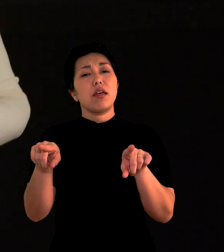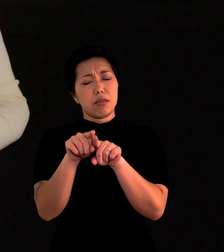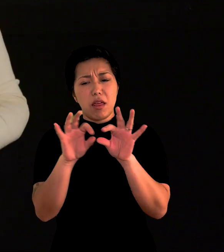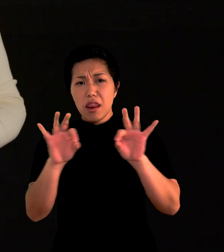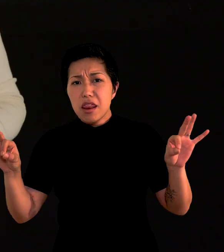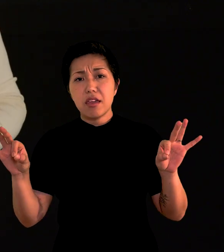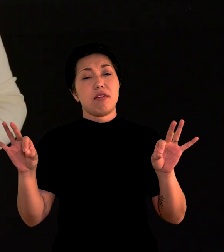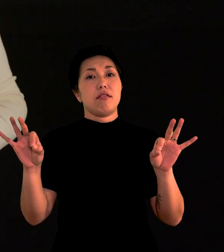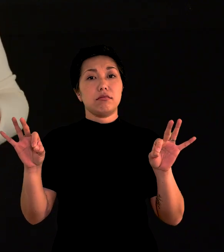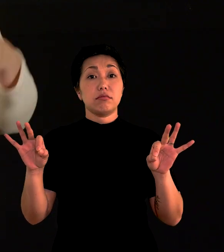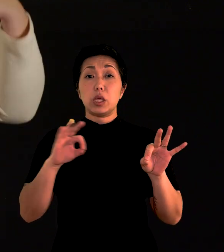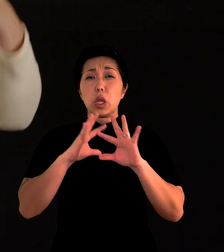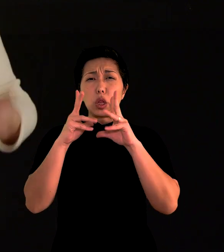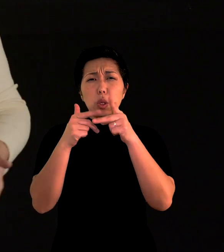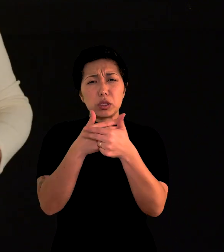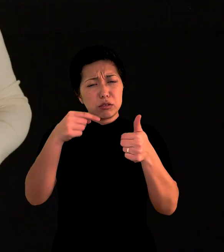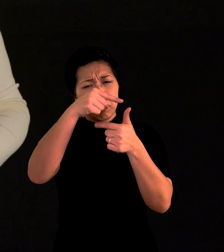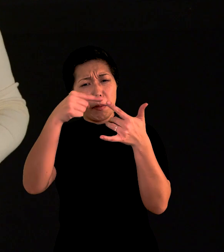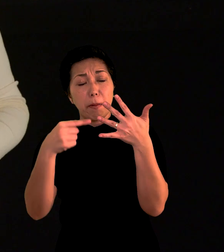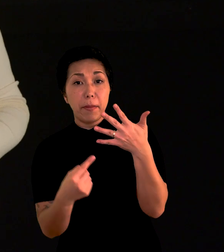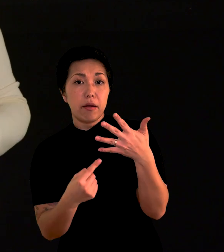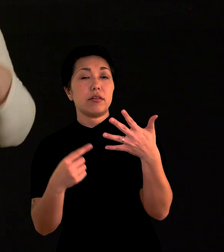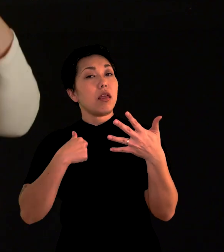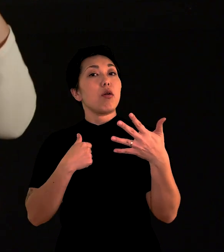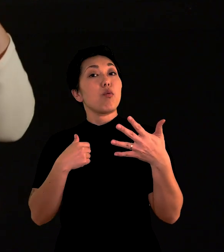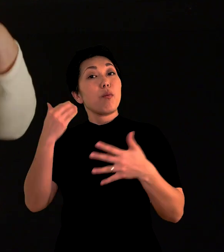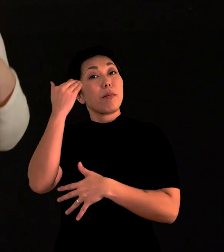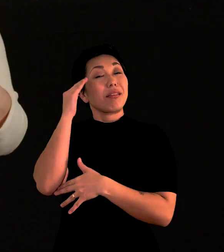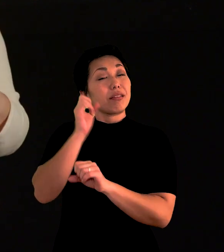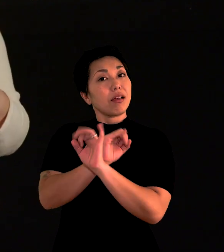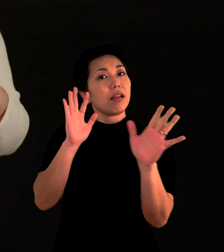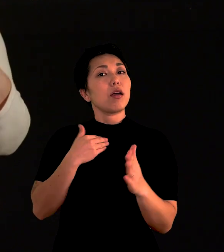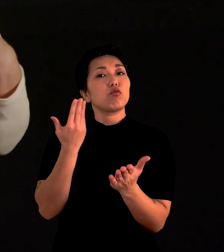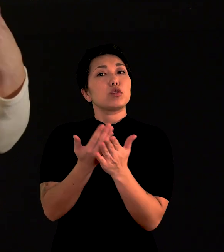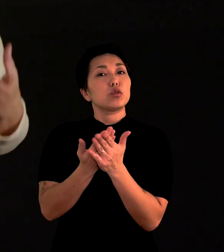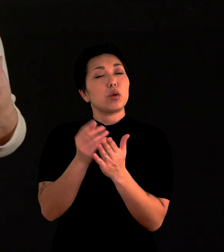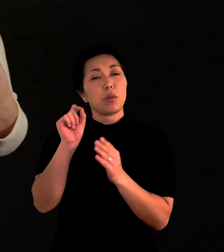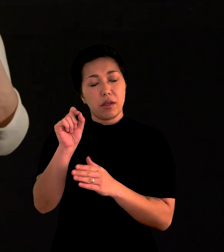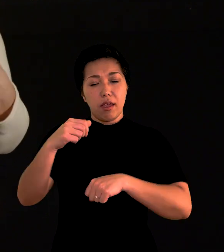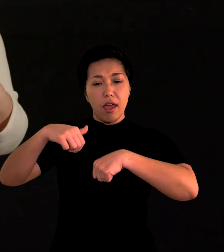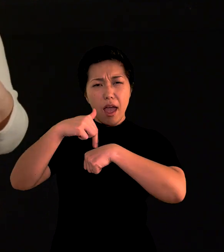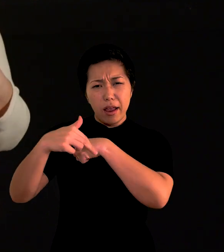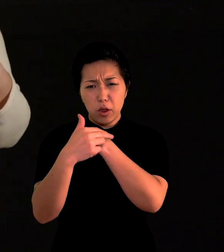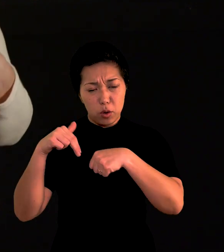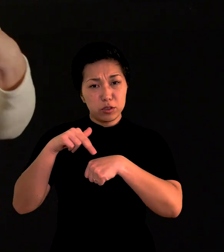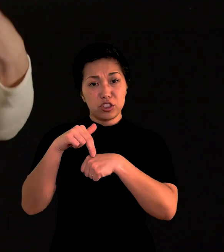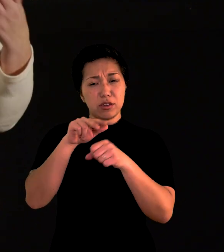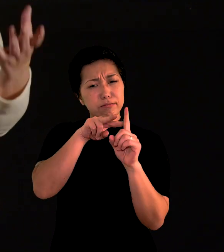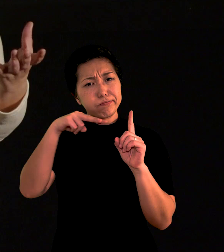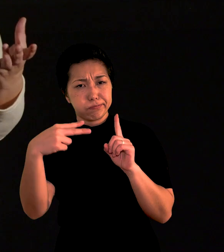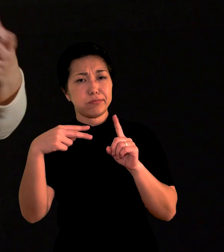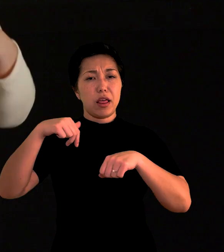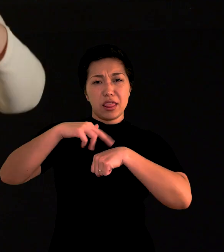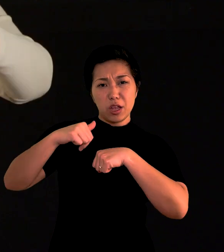externos, redes de média tensão, linhas de transmissão. Então, para entender isso, o que eu fui fazer? Eu fui estudar, dentro